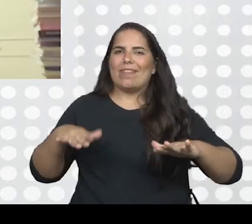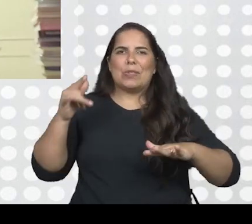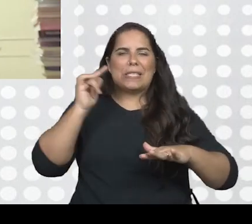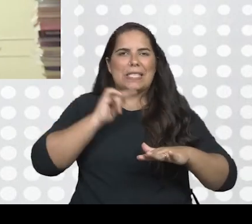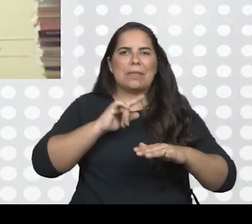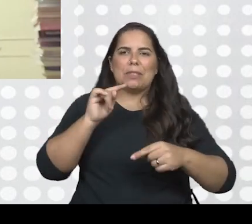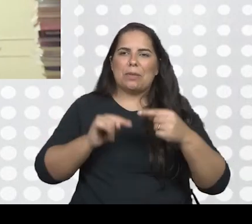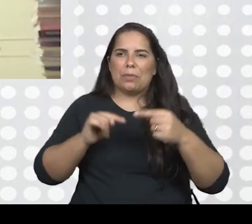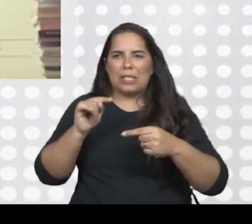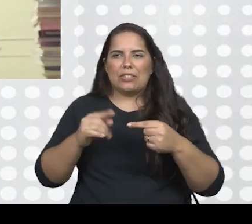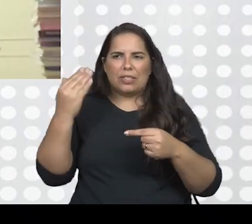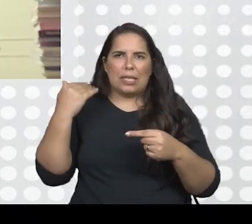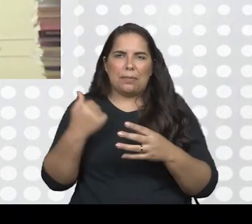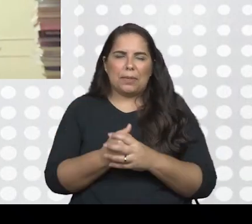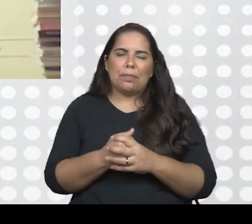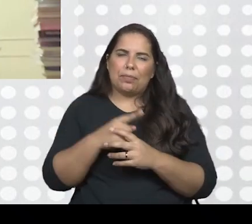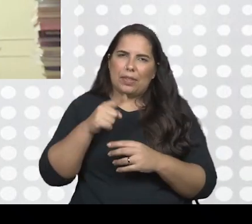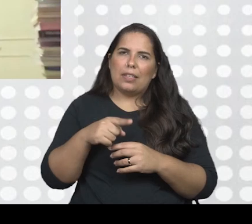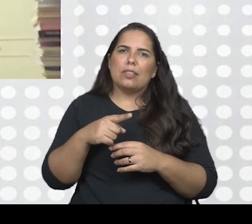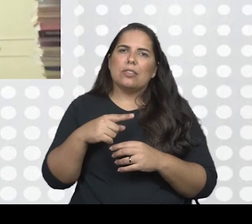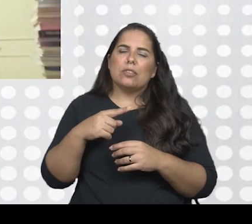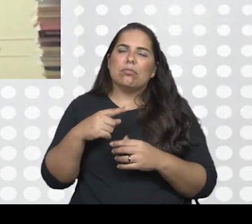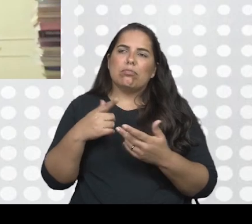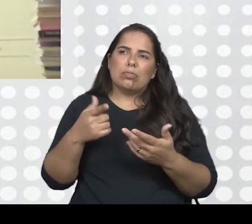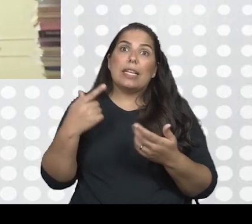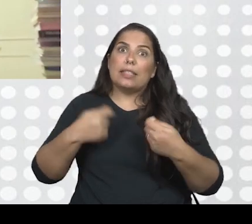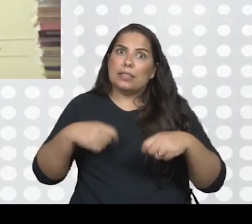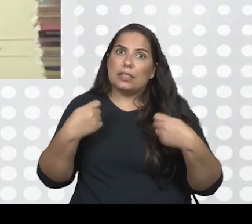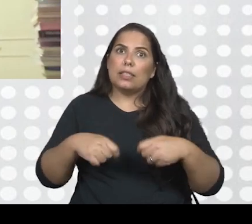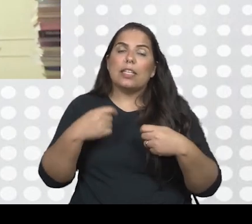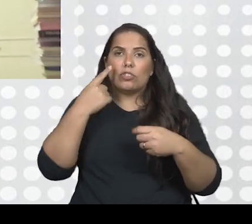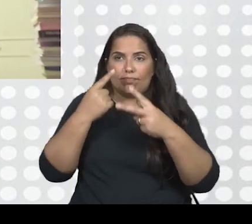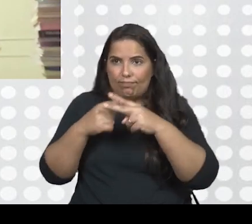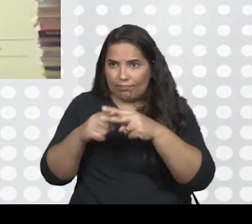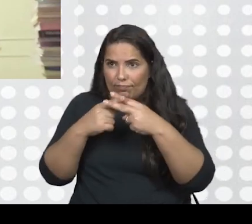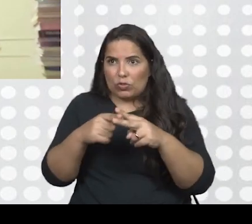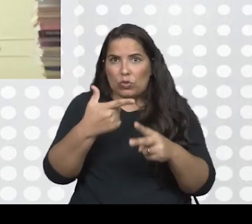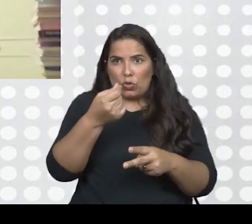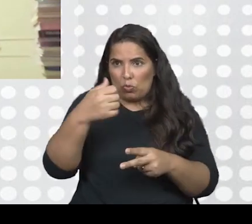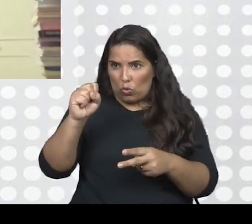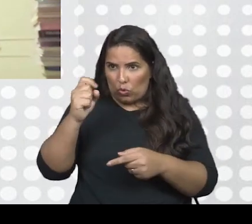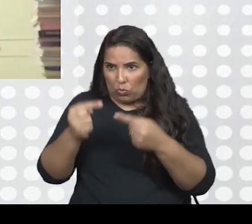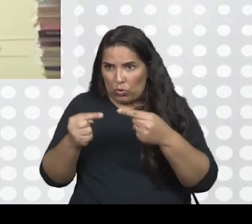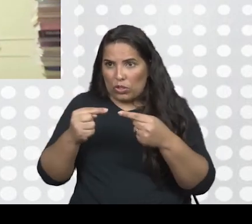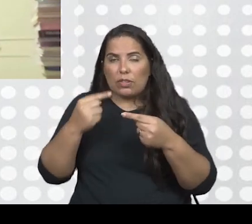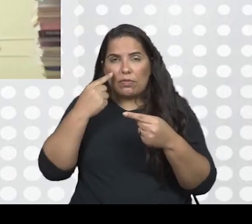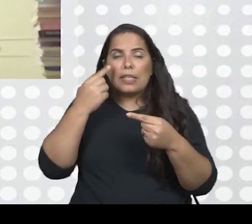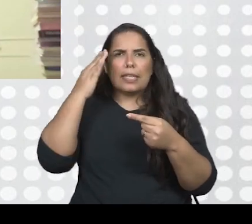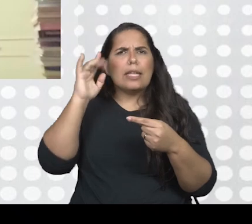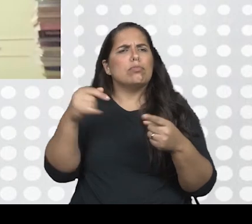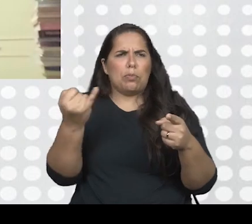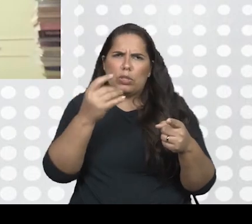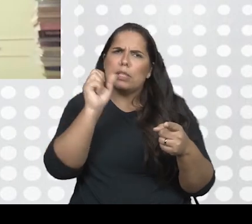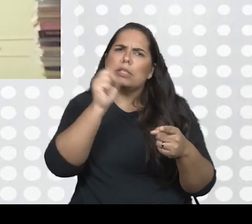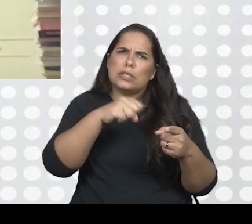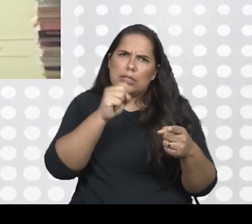a política na ocasião. Mas também tem pleno acordo que há necessidade de revisão da política de 2008, não deixando de reconhecer sua